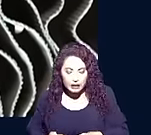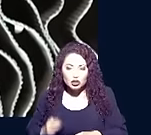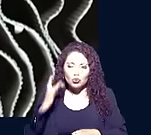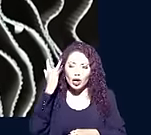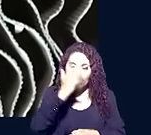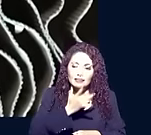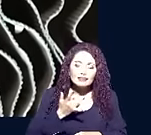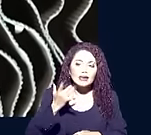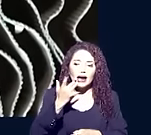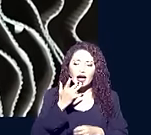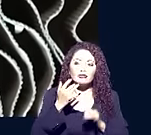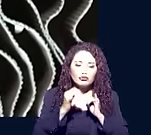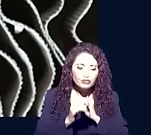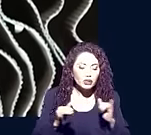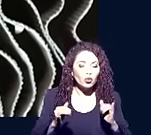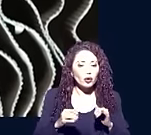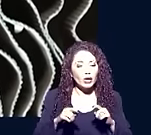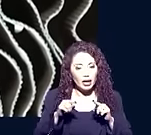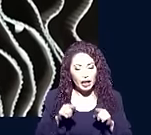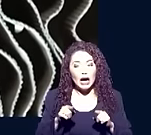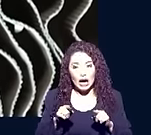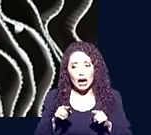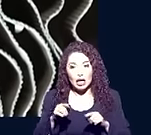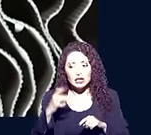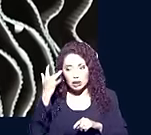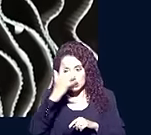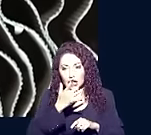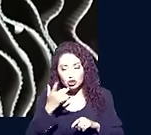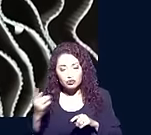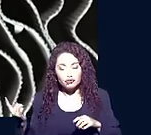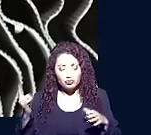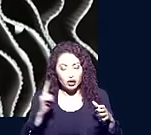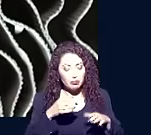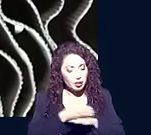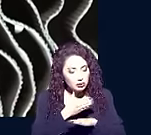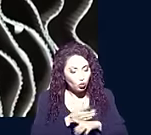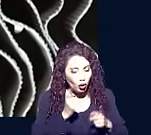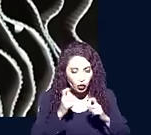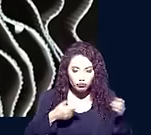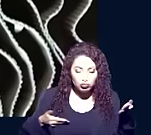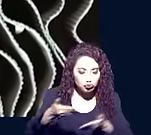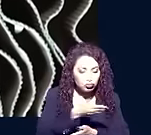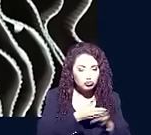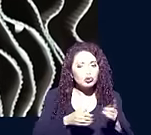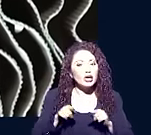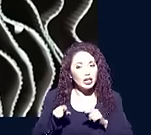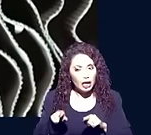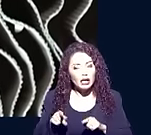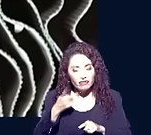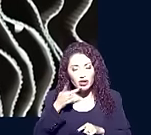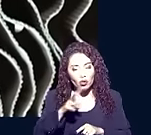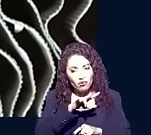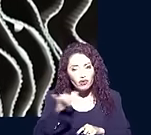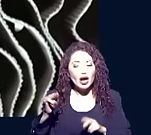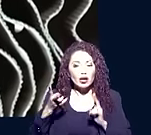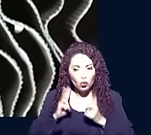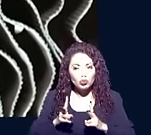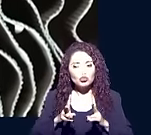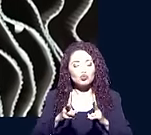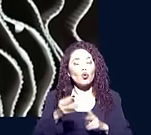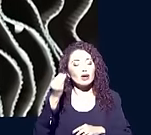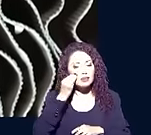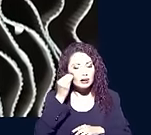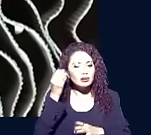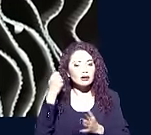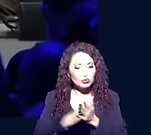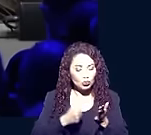ministro hadad ratificou em reunião conosco e publicamente que vai continuar perseguindo eh o déficit zero